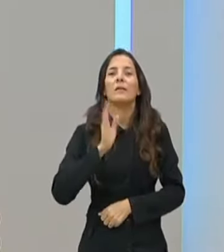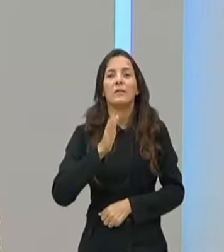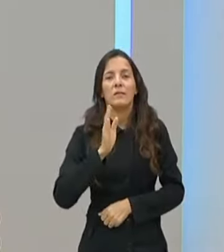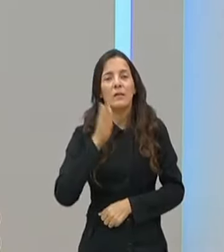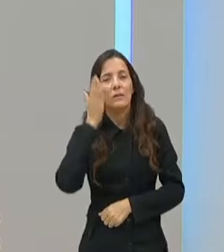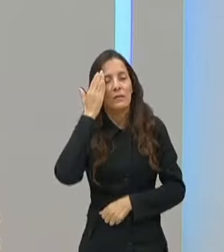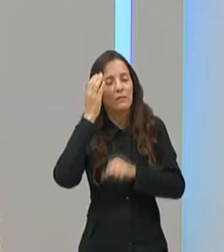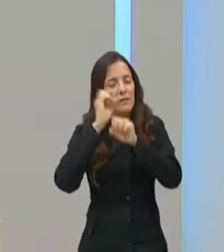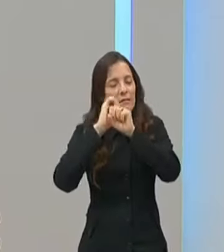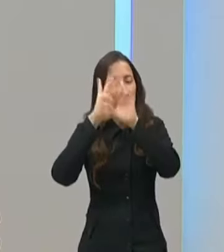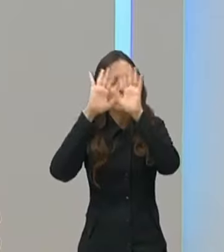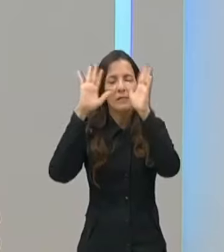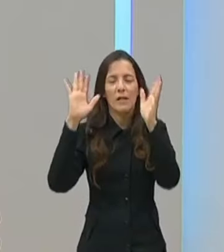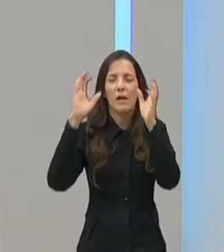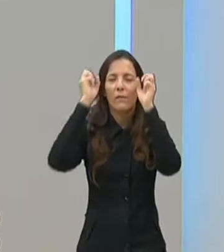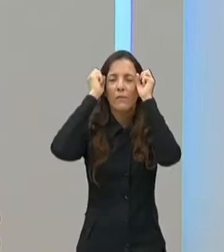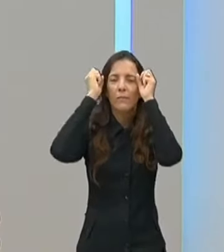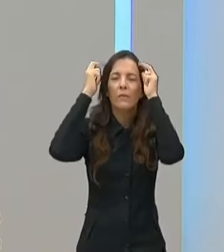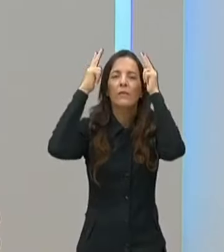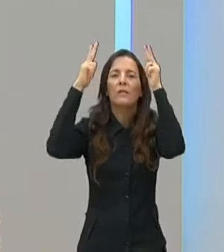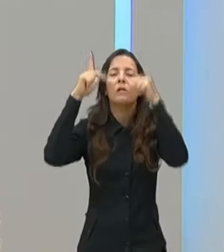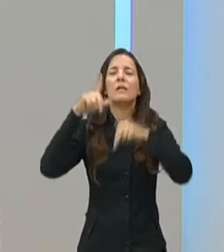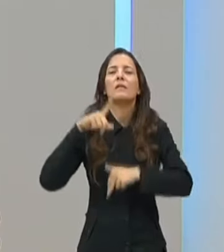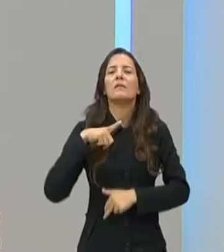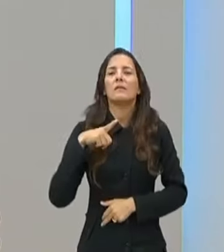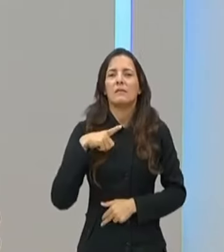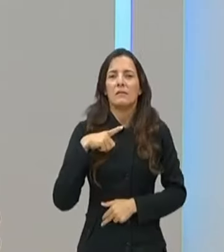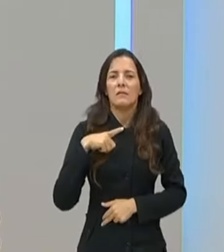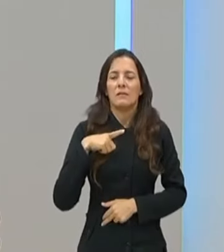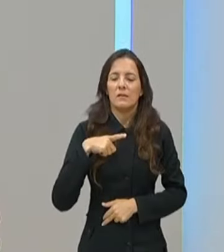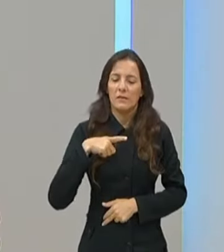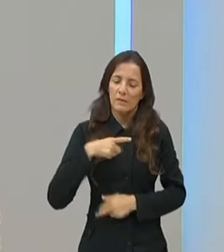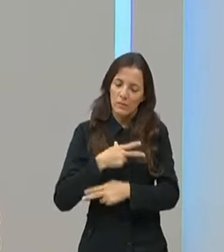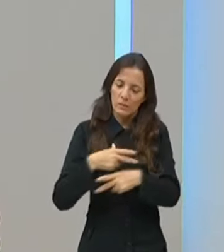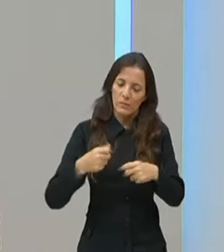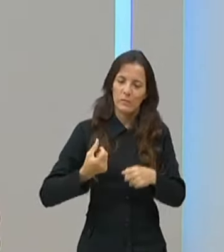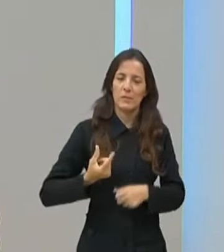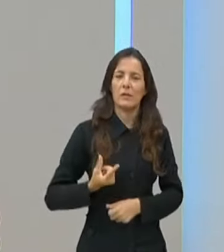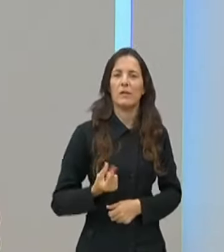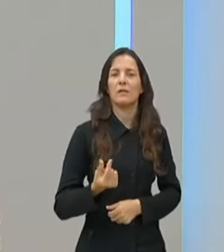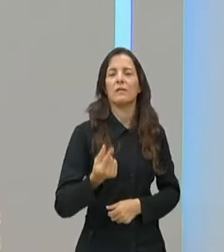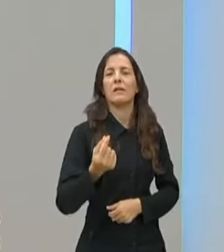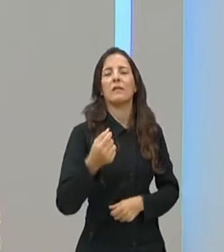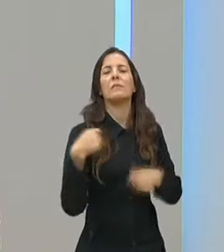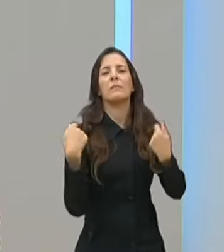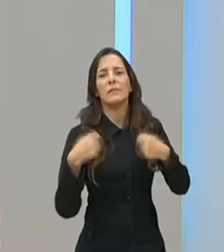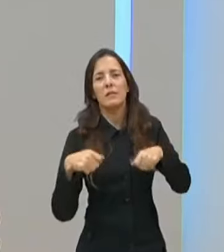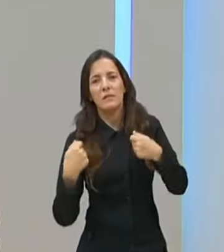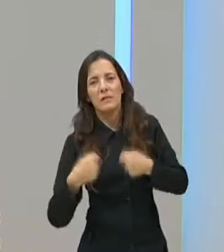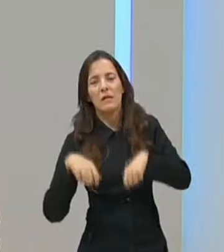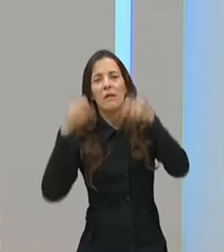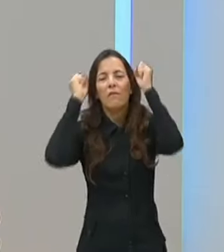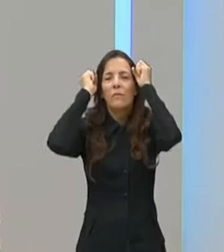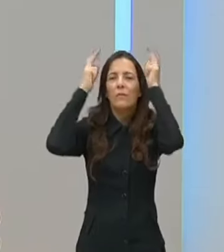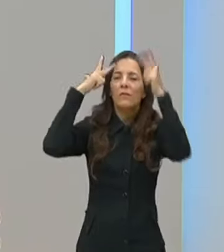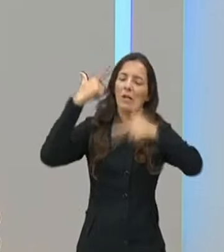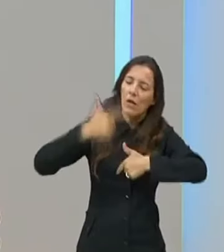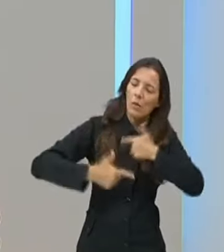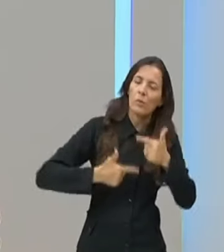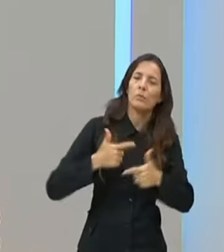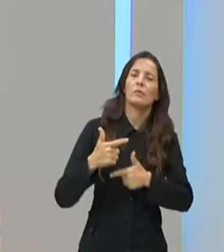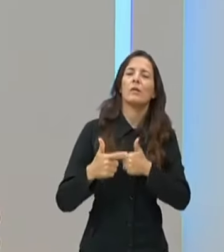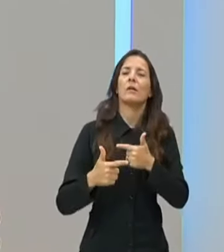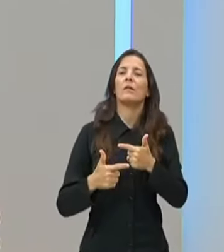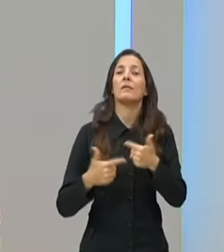havia coisas eternas, que ele deveria lutar por isto. E Cristo